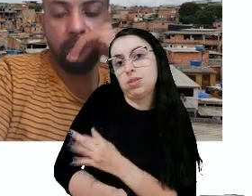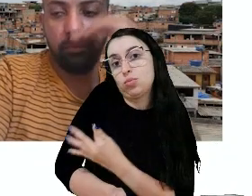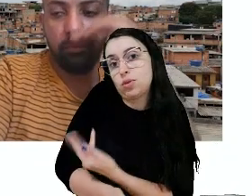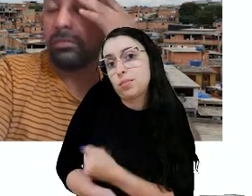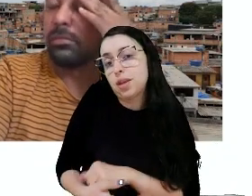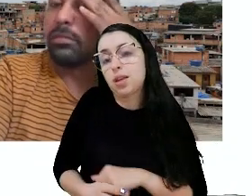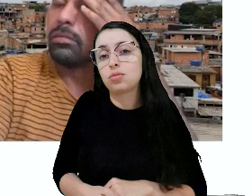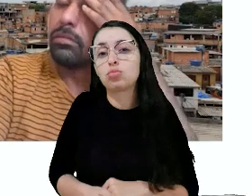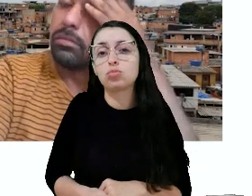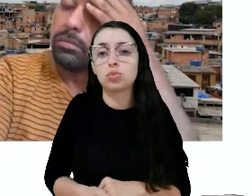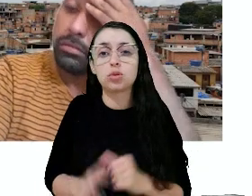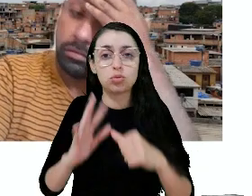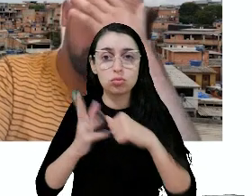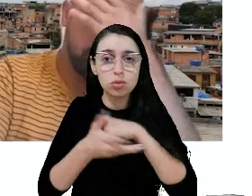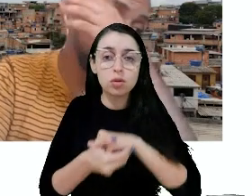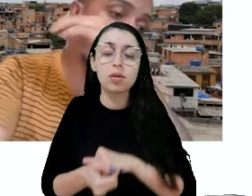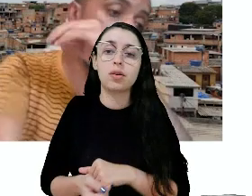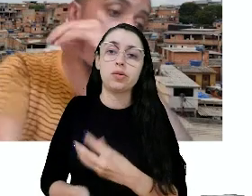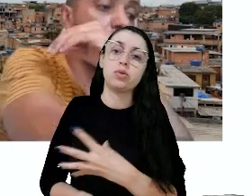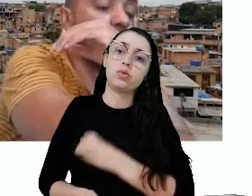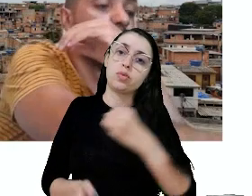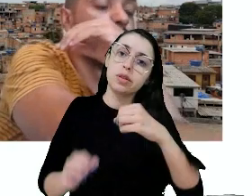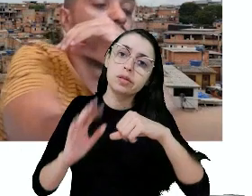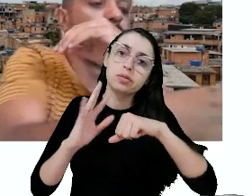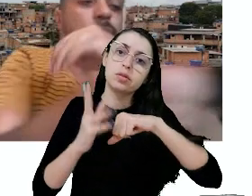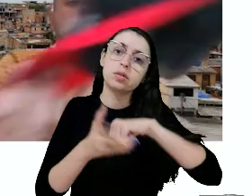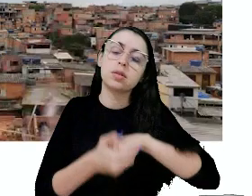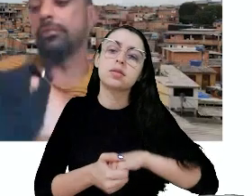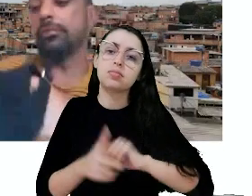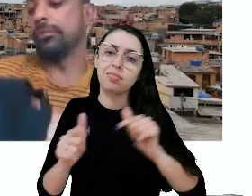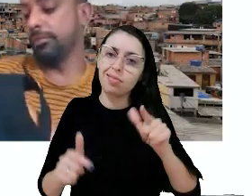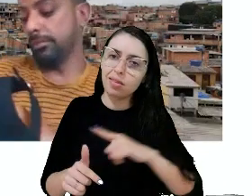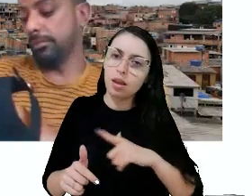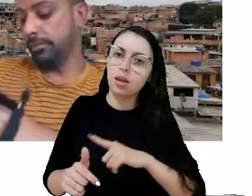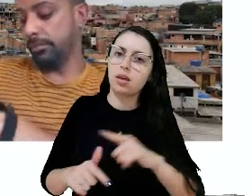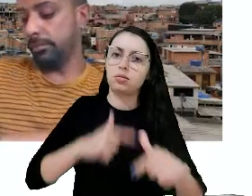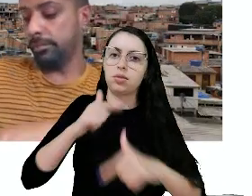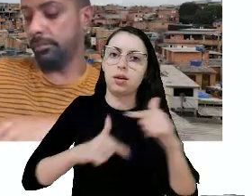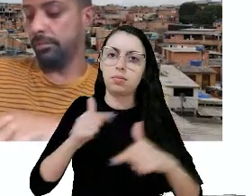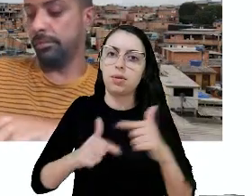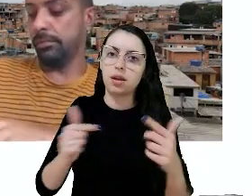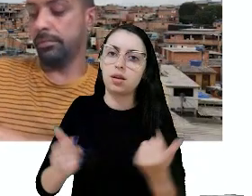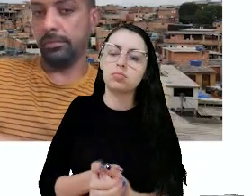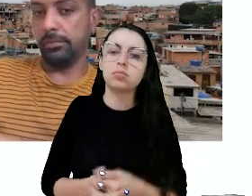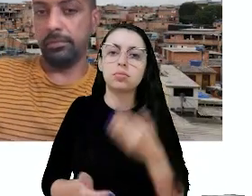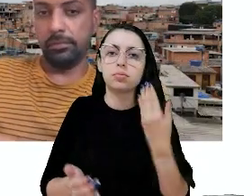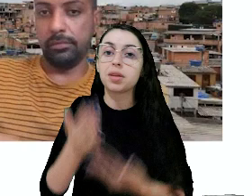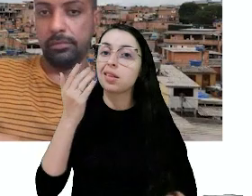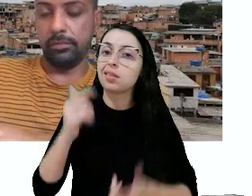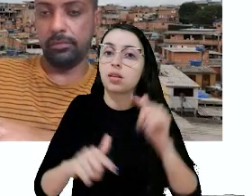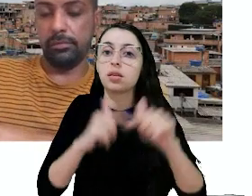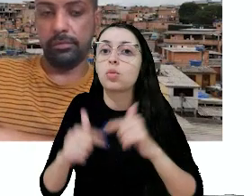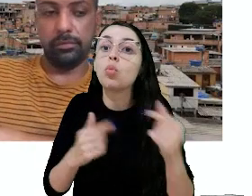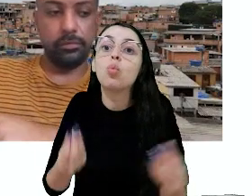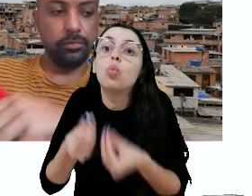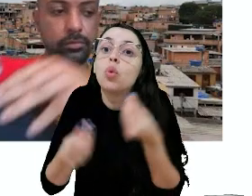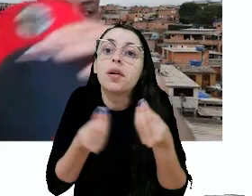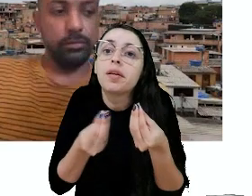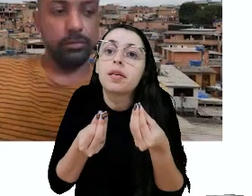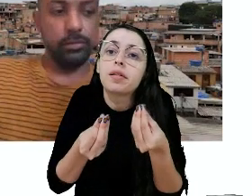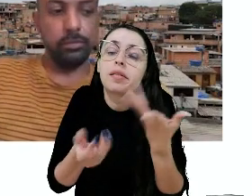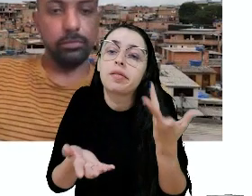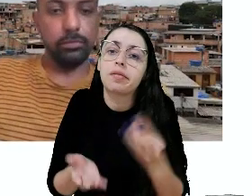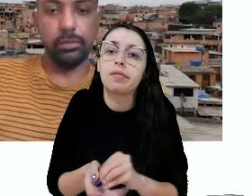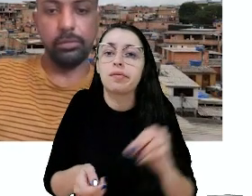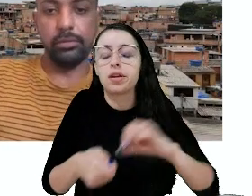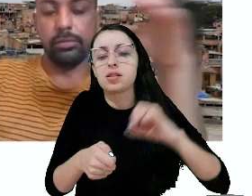de que nossos filhos contraiam a doença, de permanecermos empregadas, e se estávamos em situação de desemprego, o que será de nós? E a